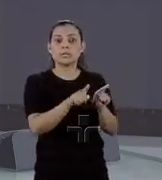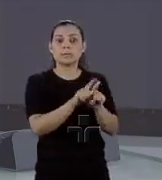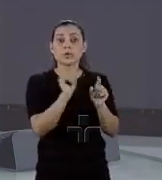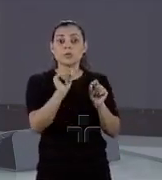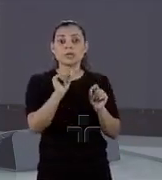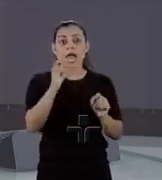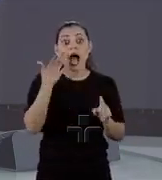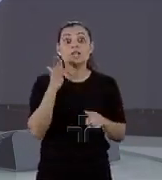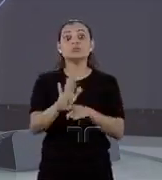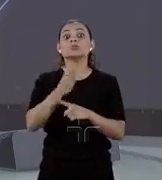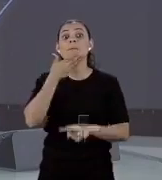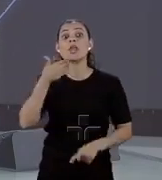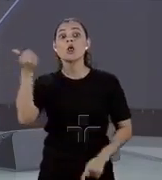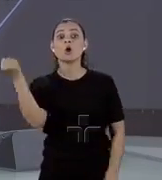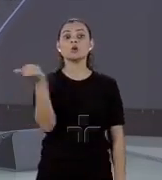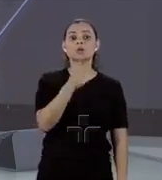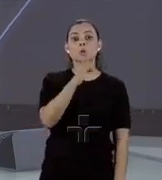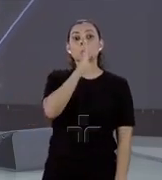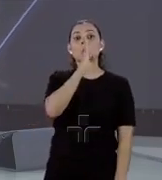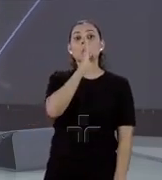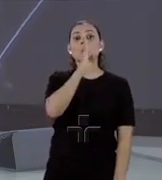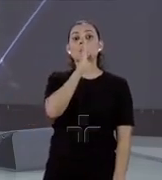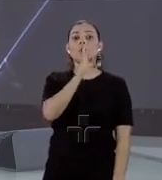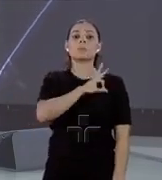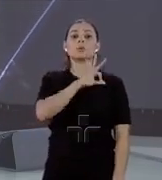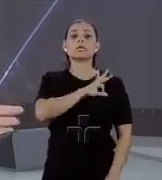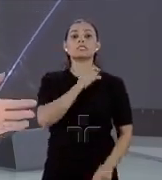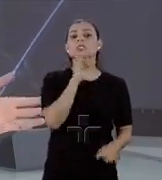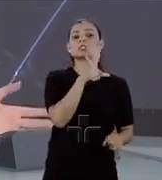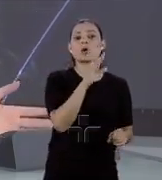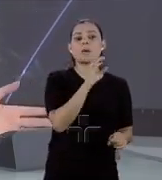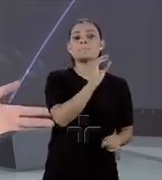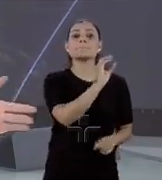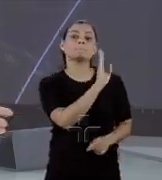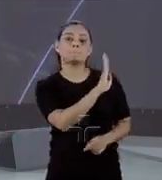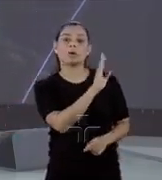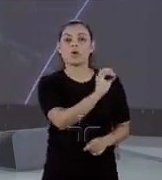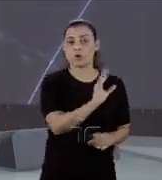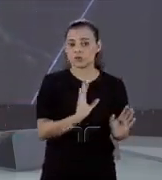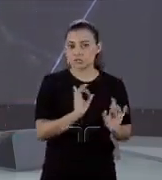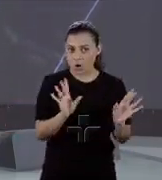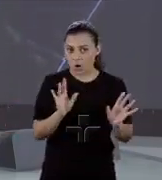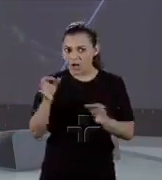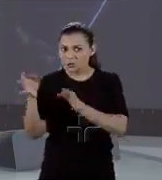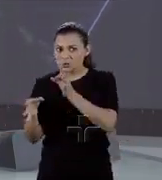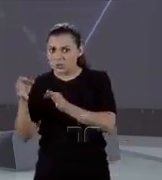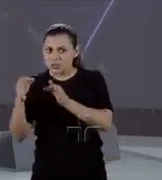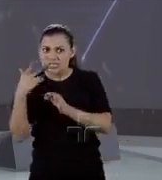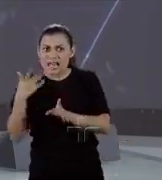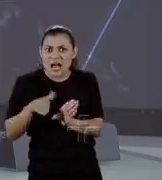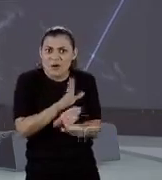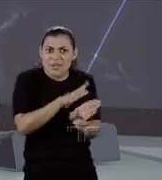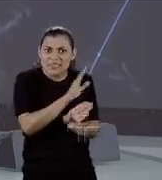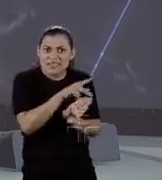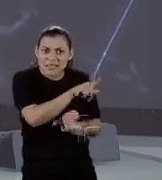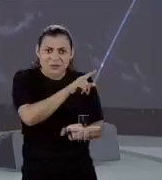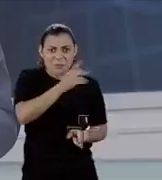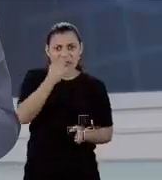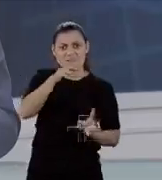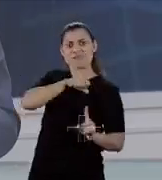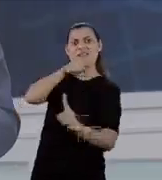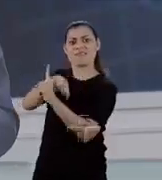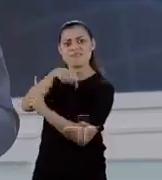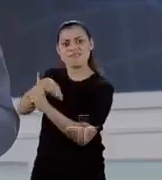qualquer medidazinha de proteção. Quer dizer, um juiz defendendo que violência se combata com violência, é isso mesmo, doutor Marcos?